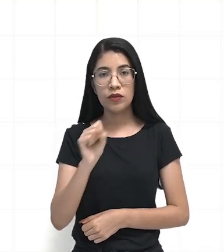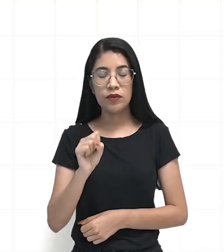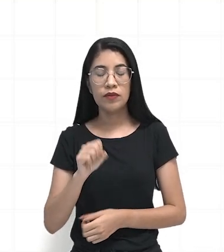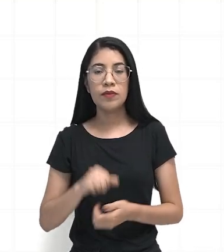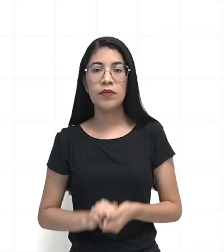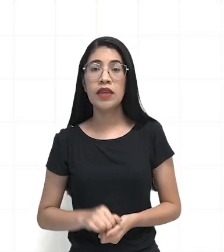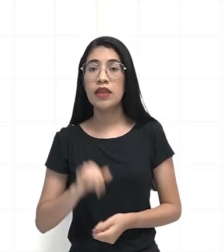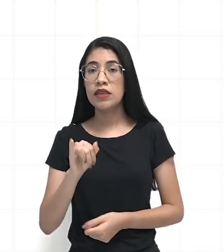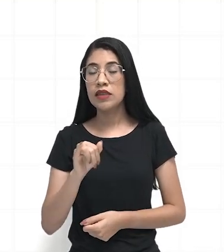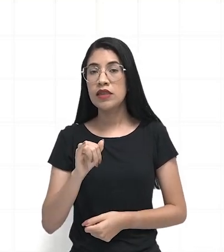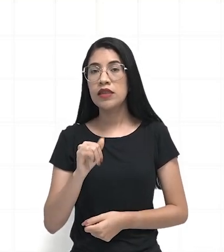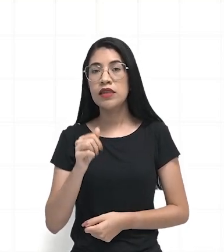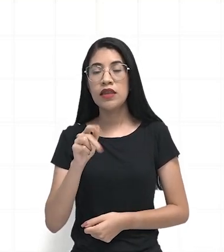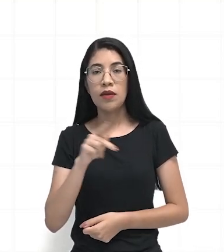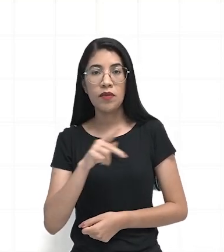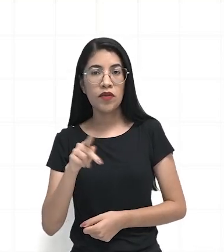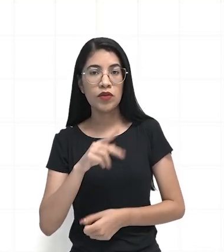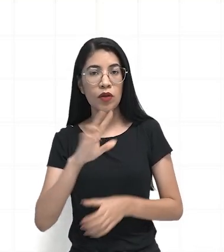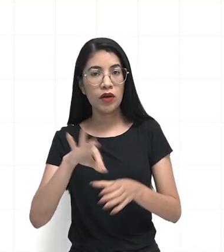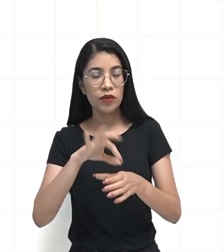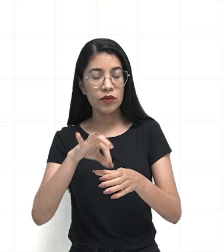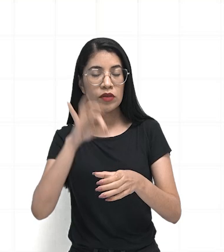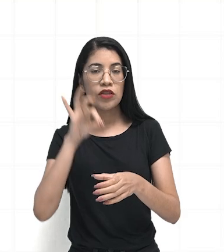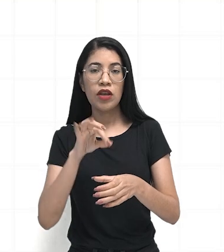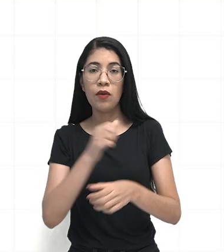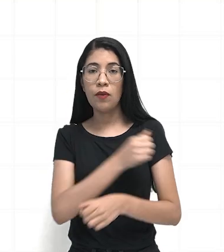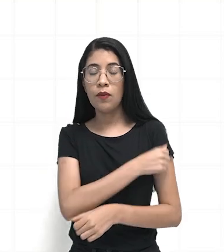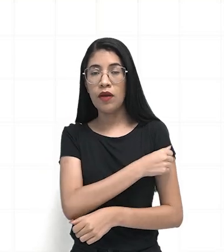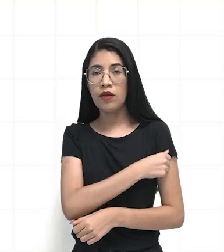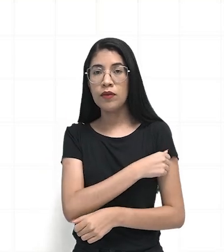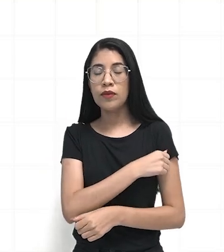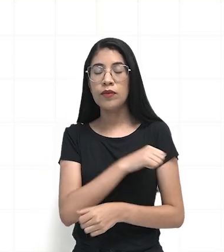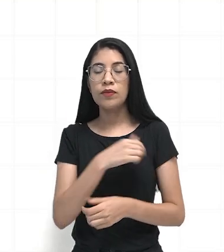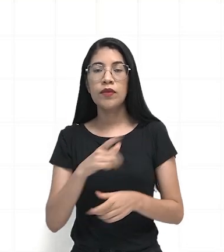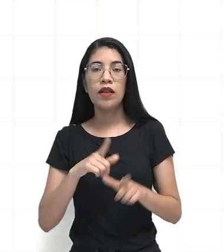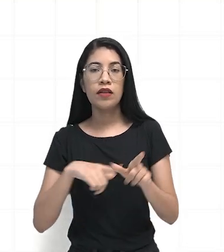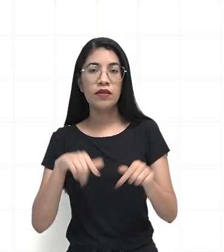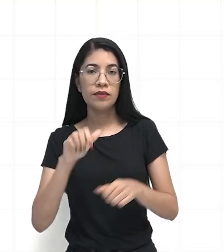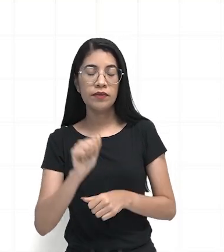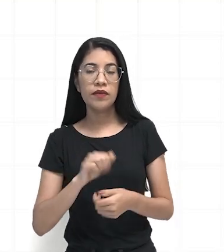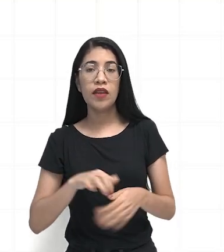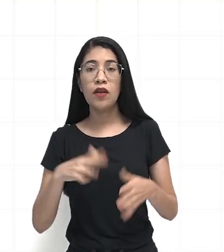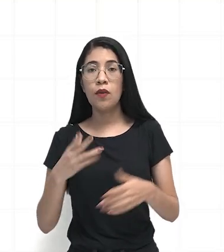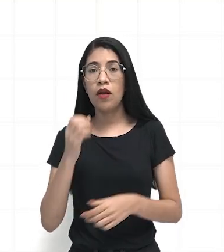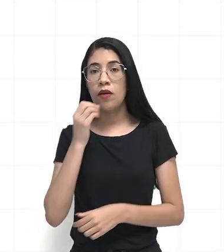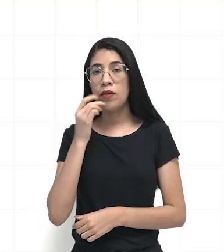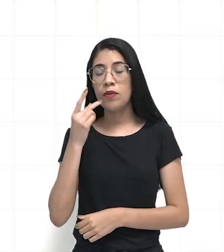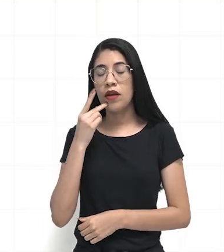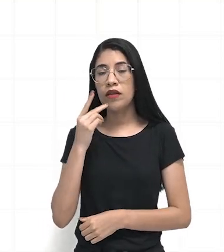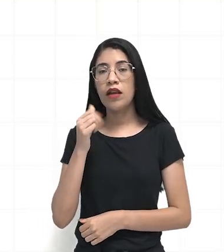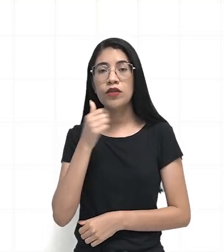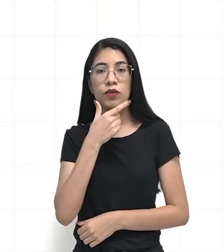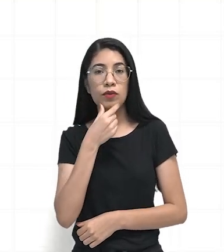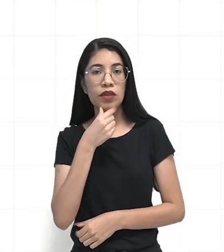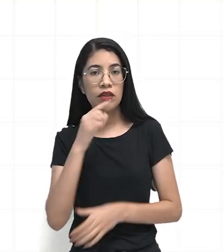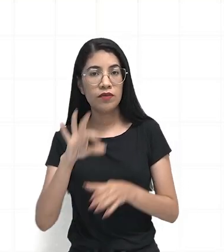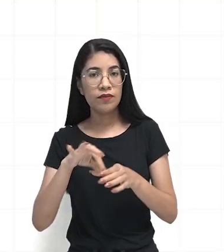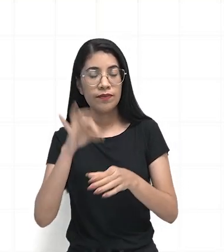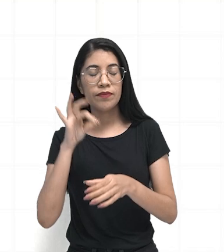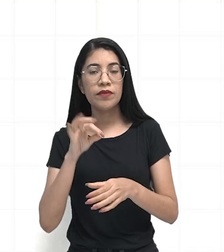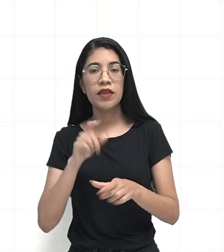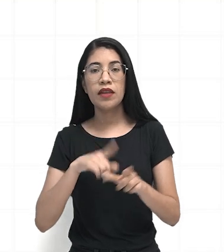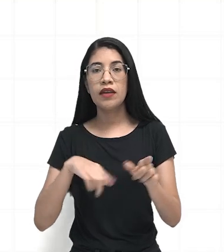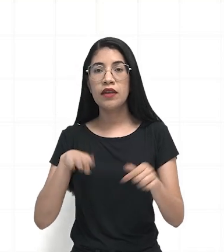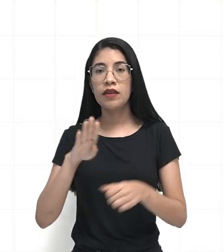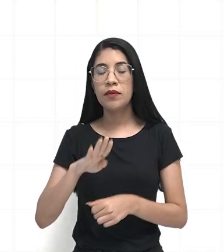a professora sortear um aluno dessa turma, letra A, qual a probabilidade de ser menino? E letra B,